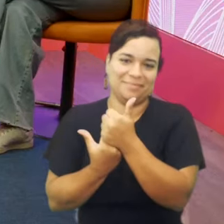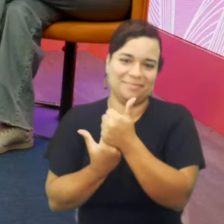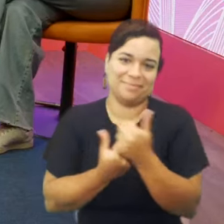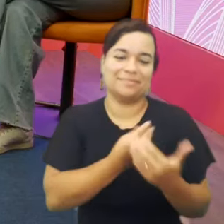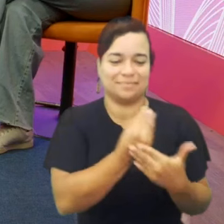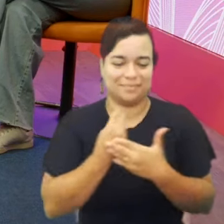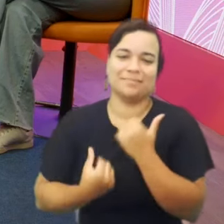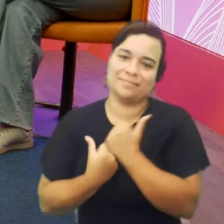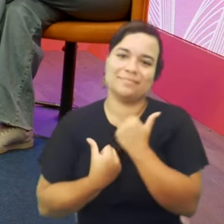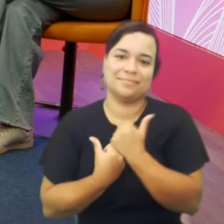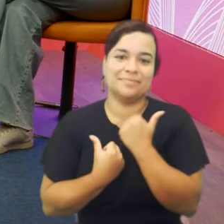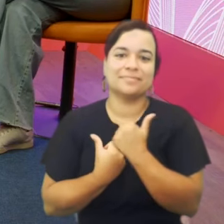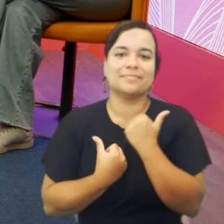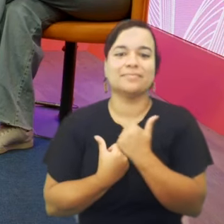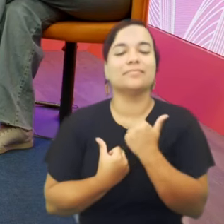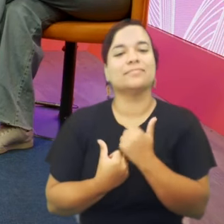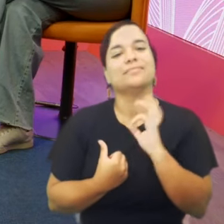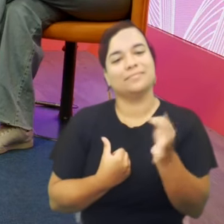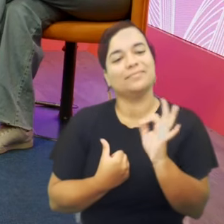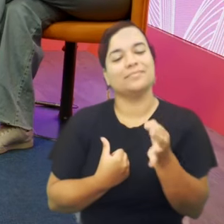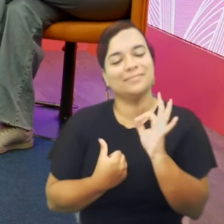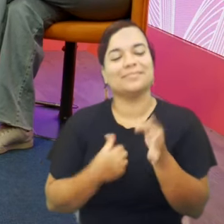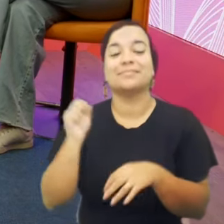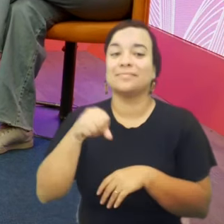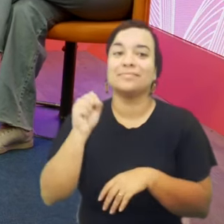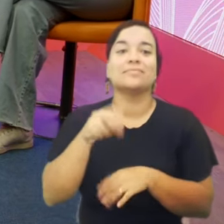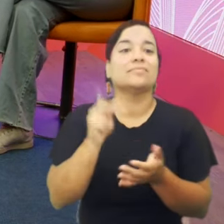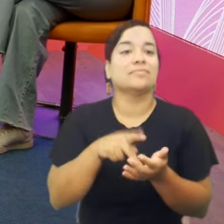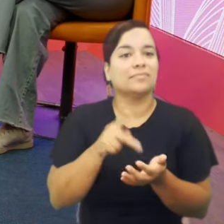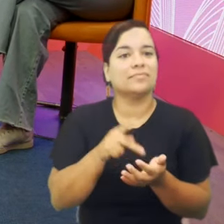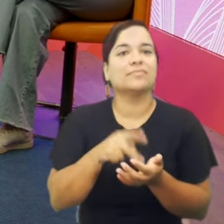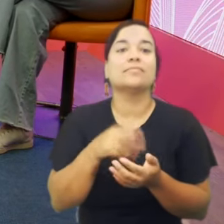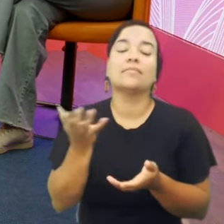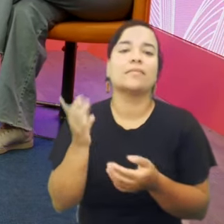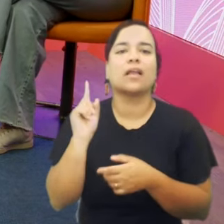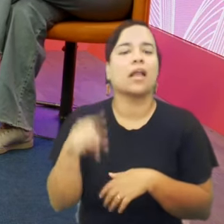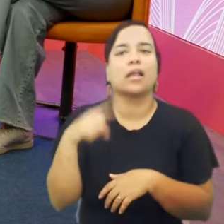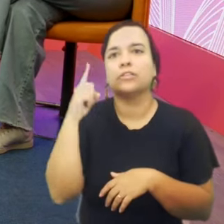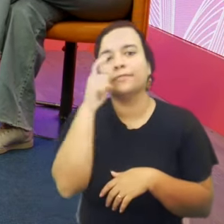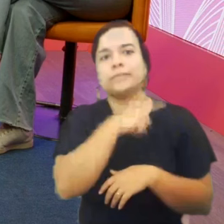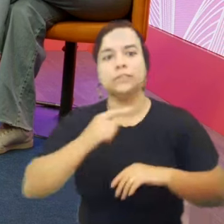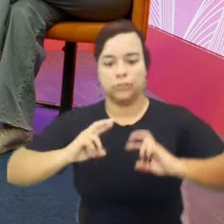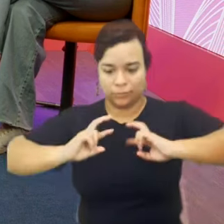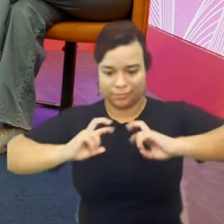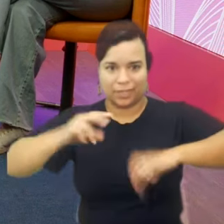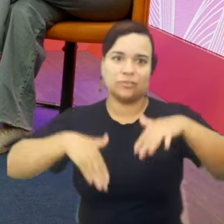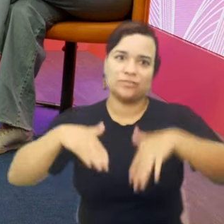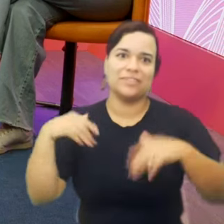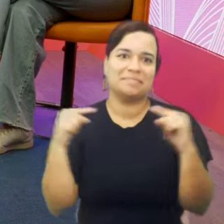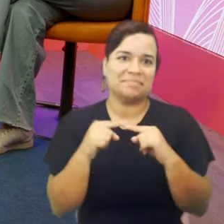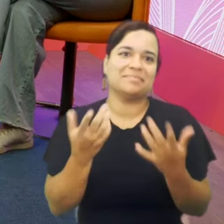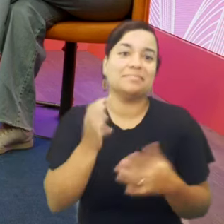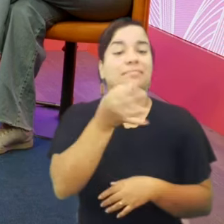Agora mais você tá pronta. Vai. Exatamente. Não é? E é difícil a gente se ver assim, né?